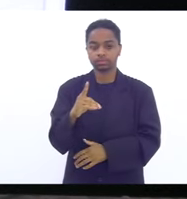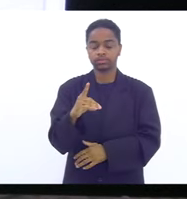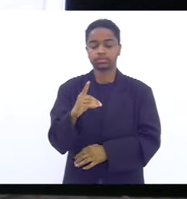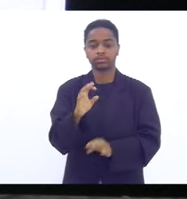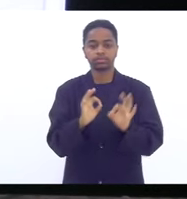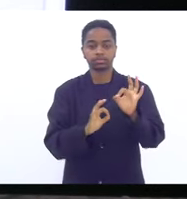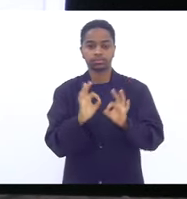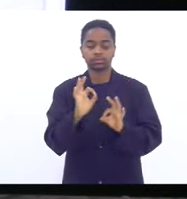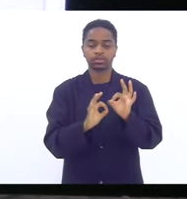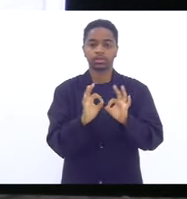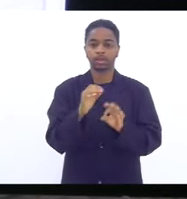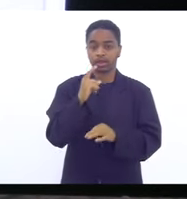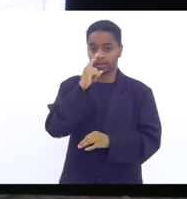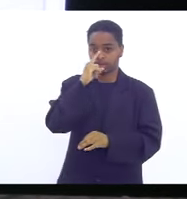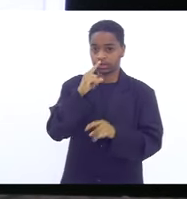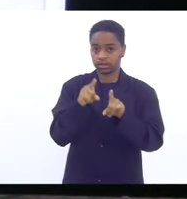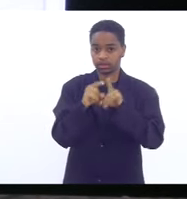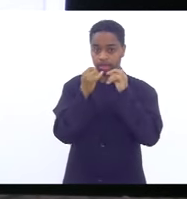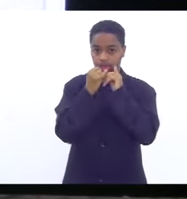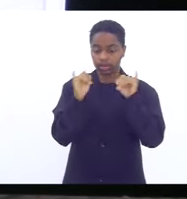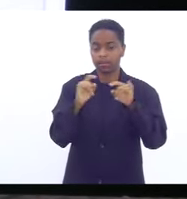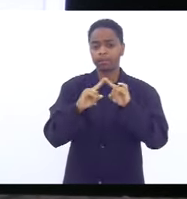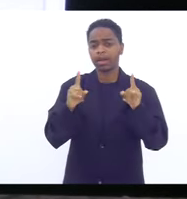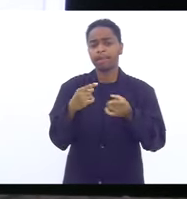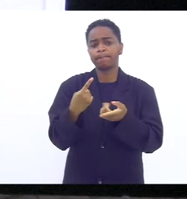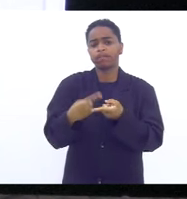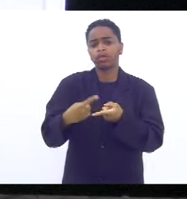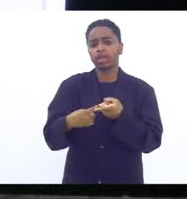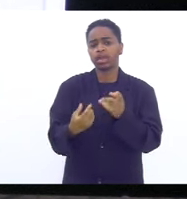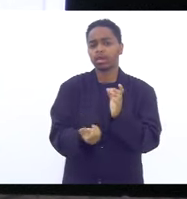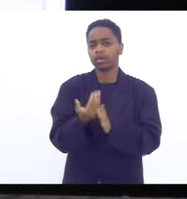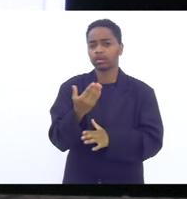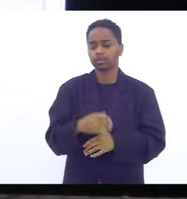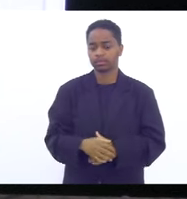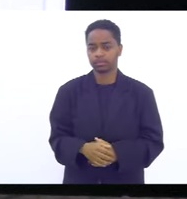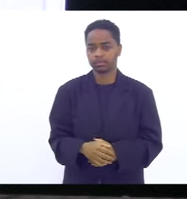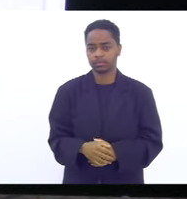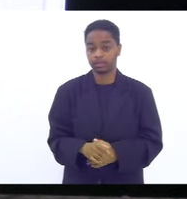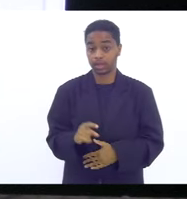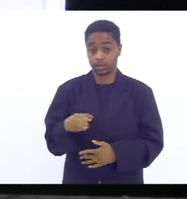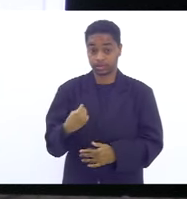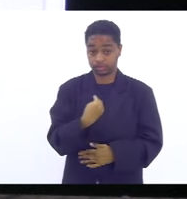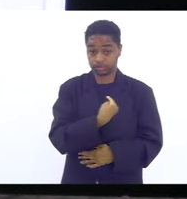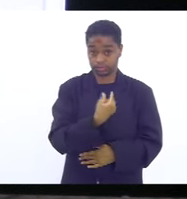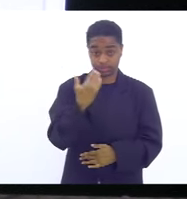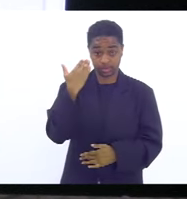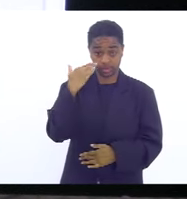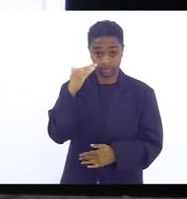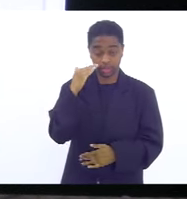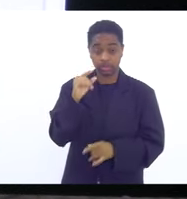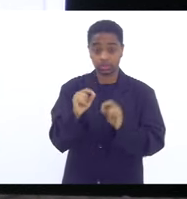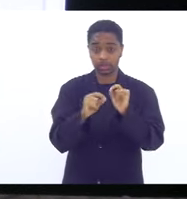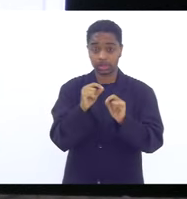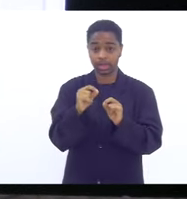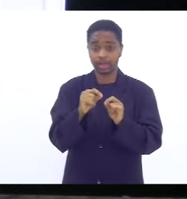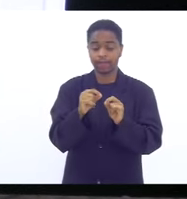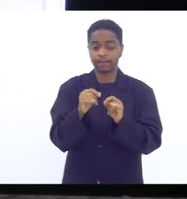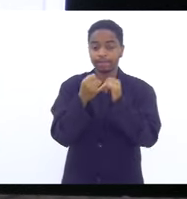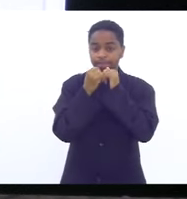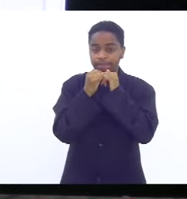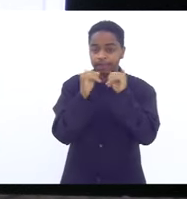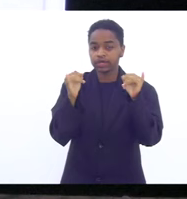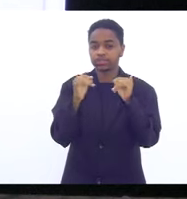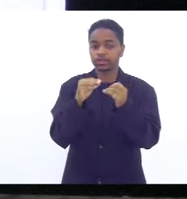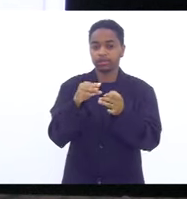de risco e energia. Por que a criação dessa coordenadoria? Porque a gente entendeu que a falta de energia elétrica